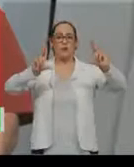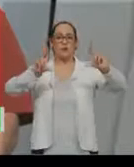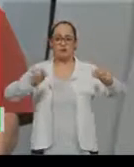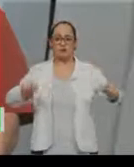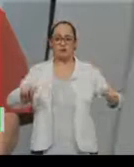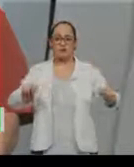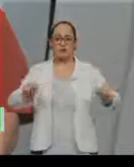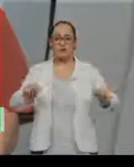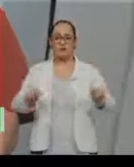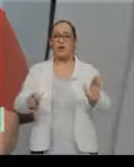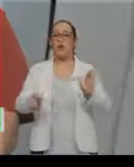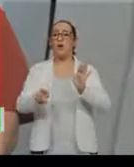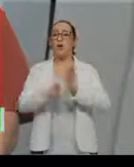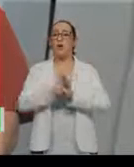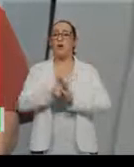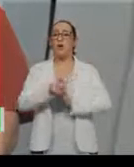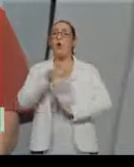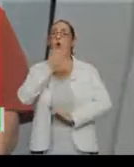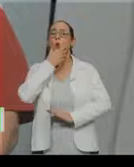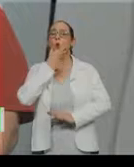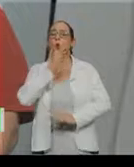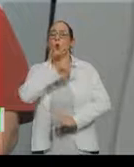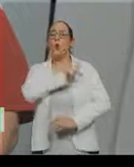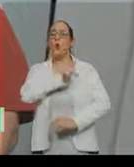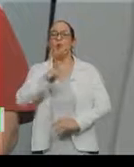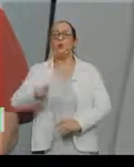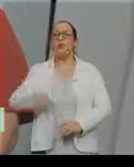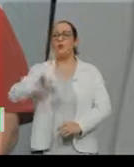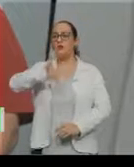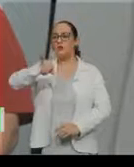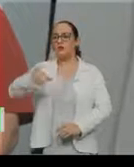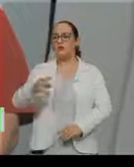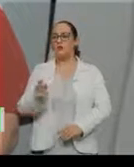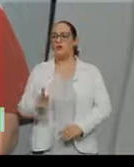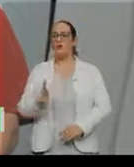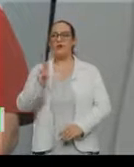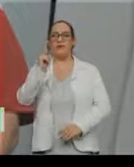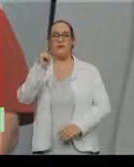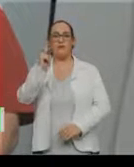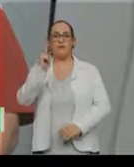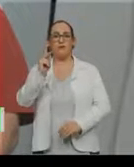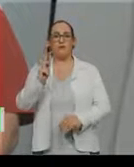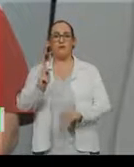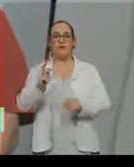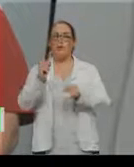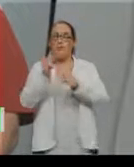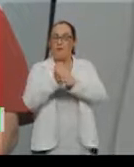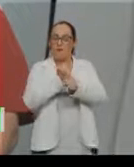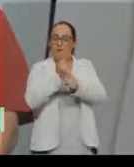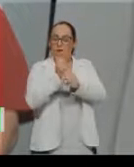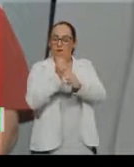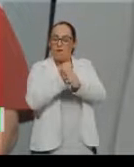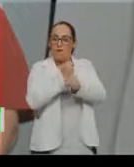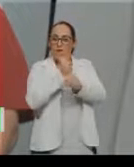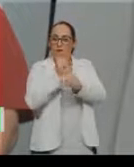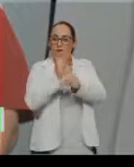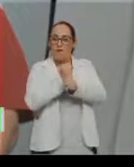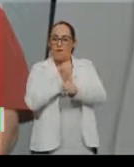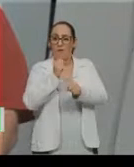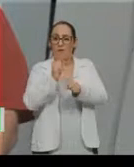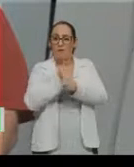enquanto presidente, ele construiu a nova capital, a cidade de Brasília.